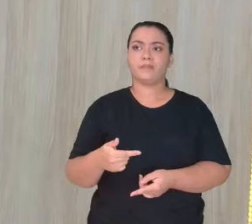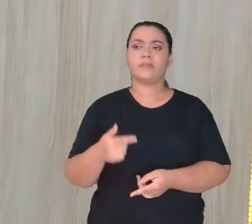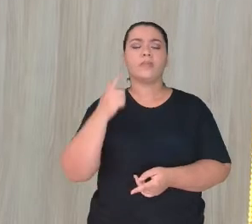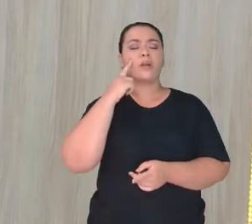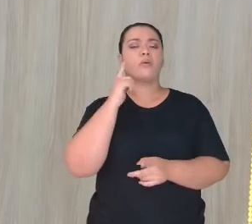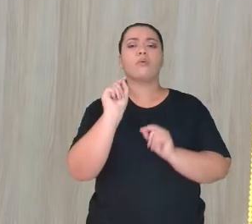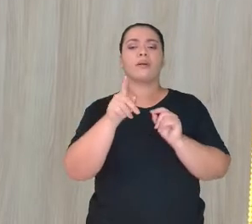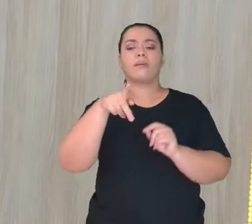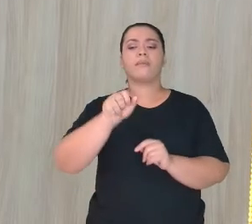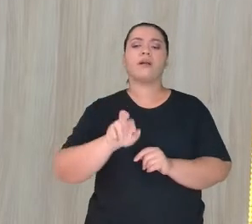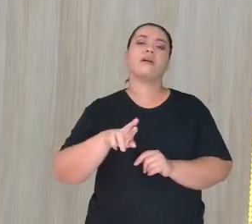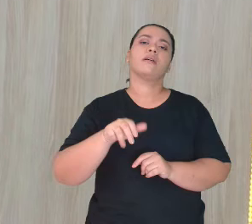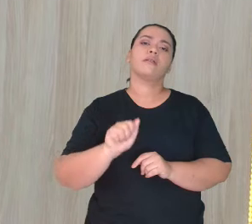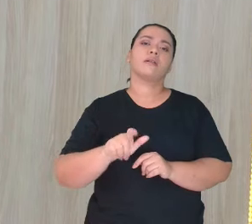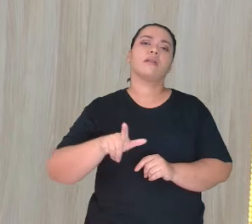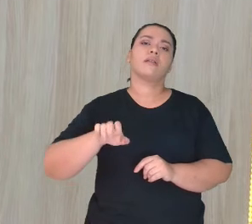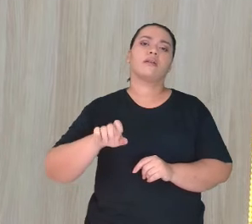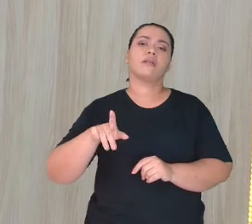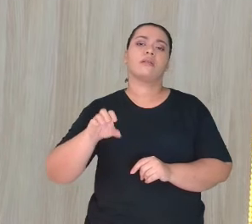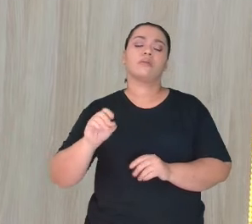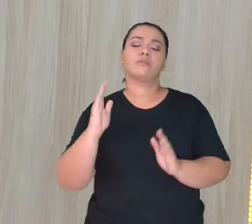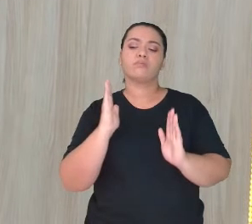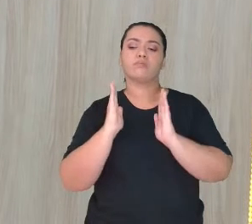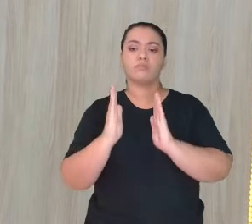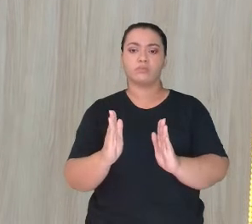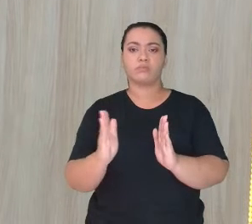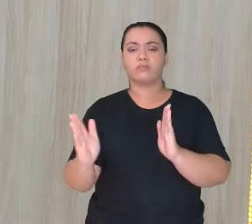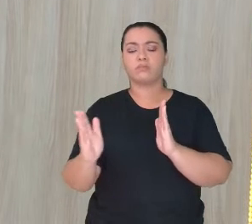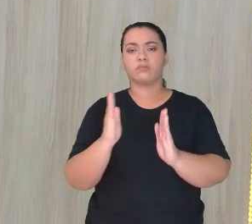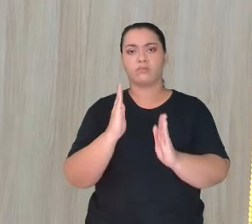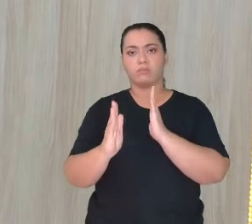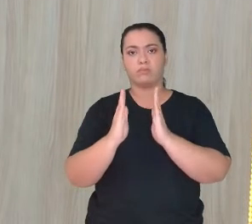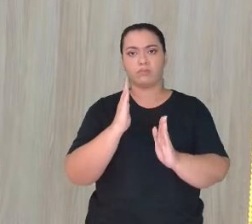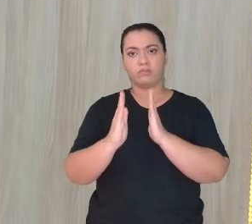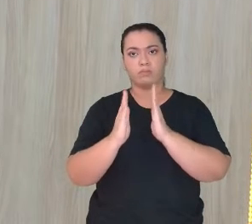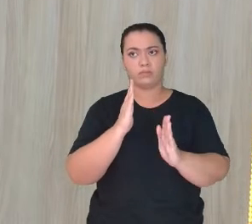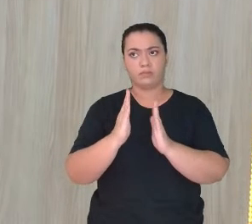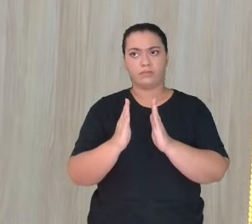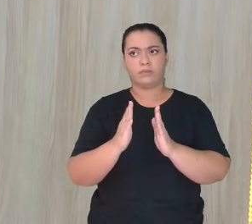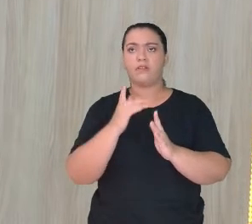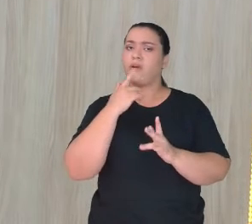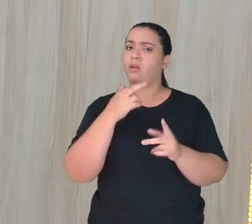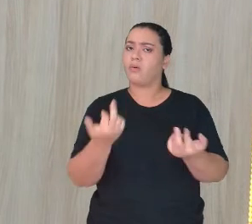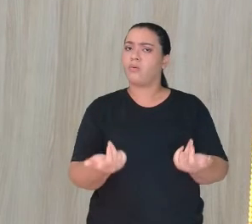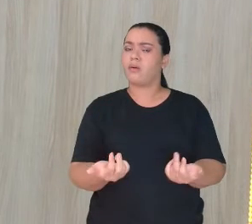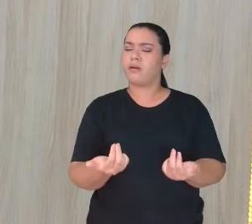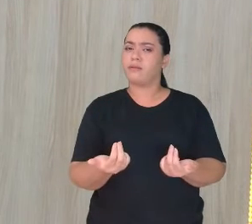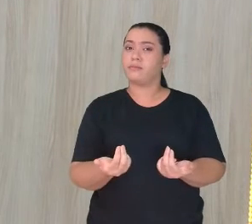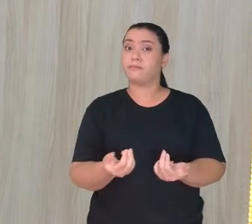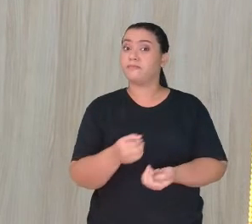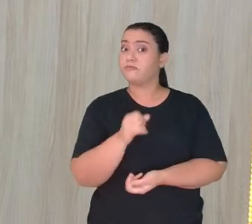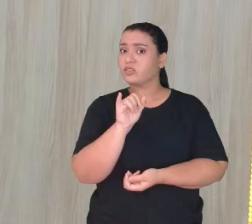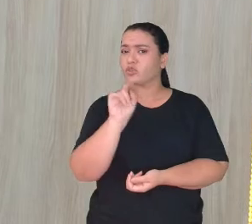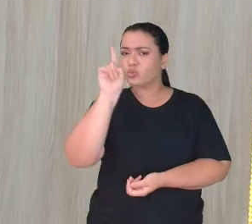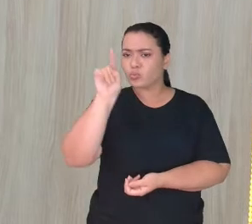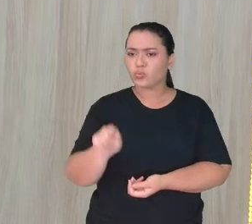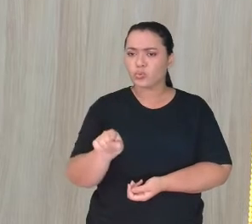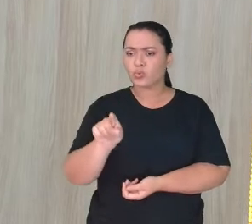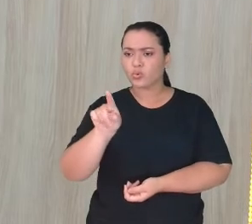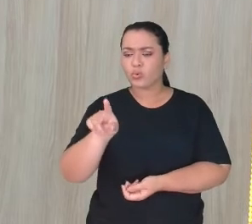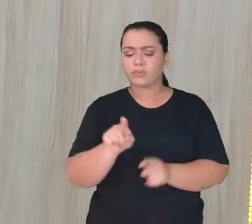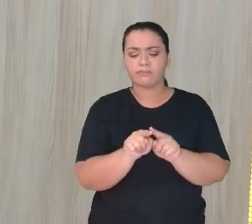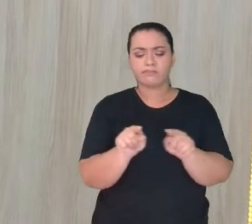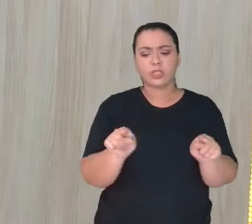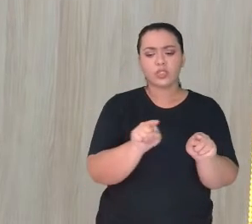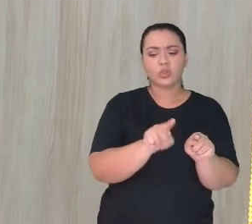O que é paralelo, professor? É o que não se cruza, não se toca, está na frente, ó. Esse é igual a esse. Se aqui é 12 e aqui